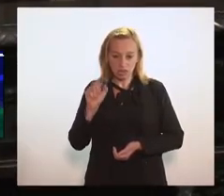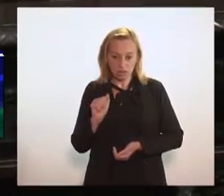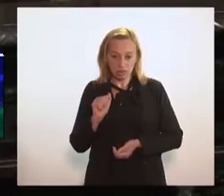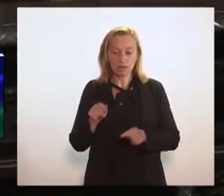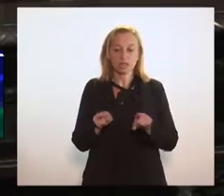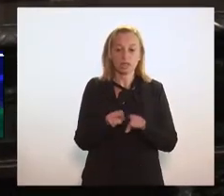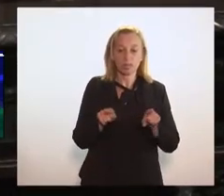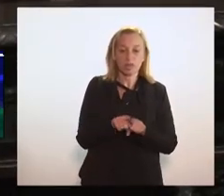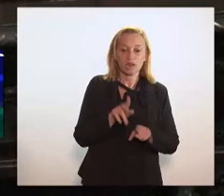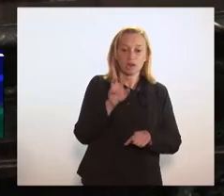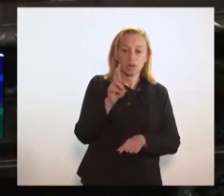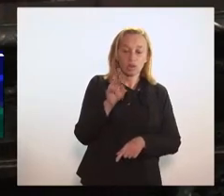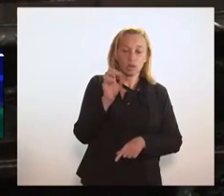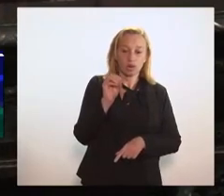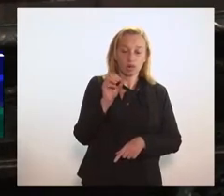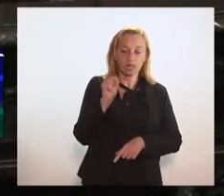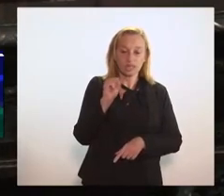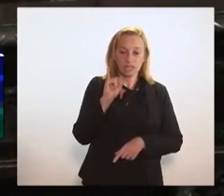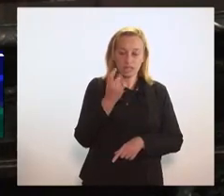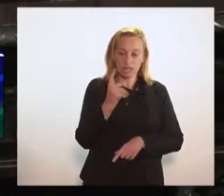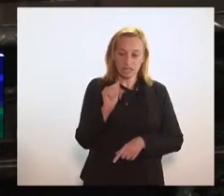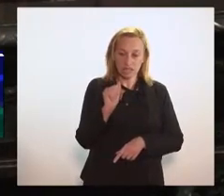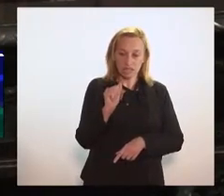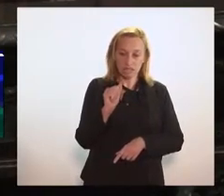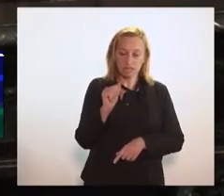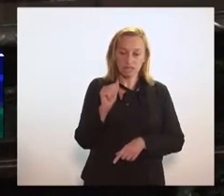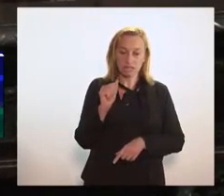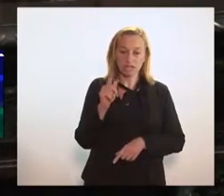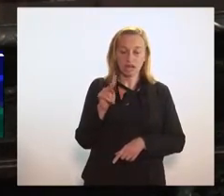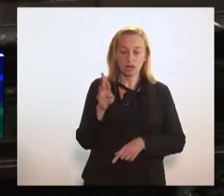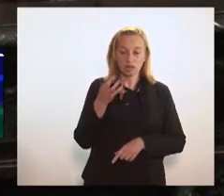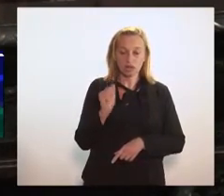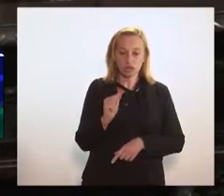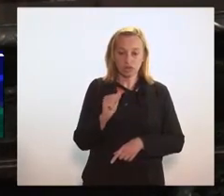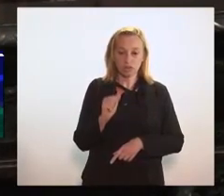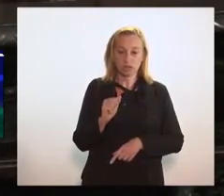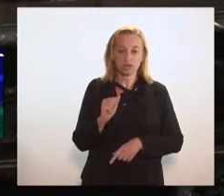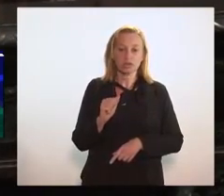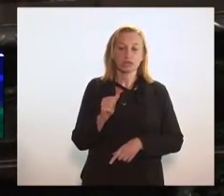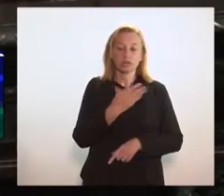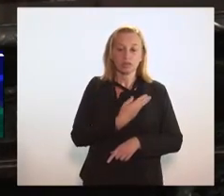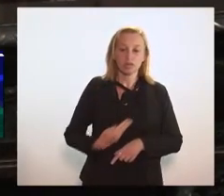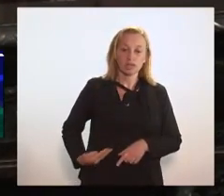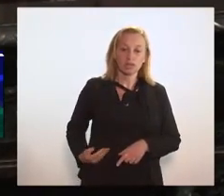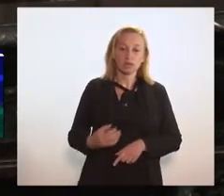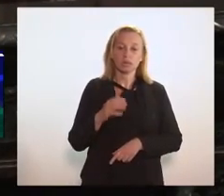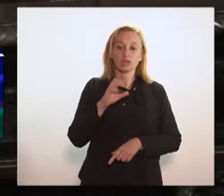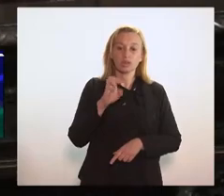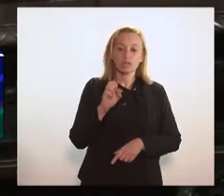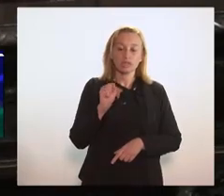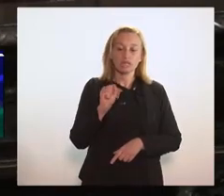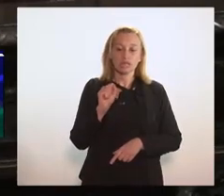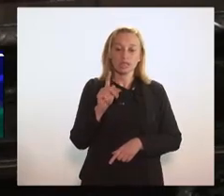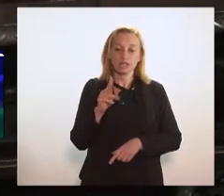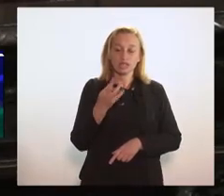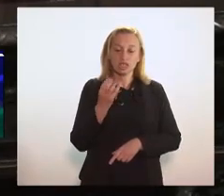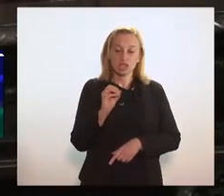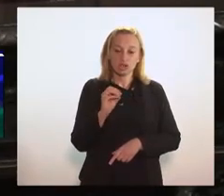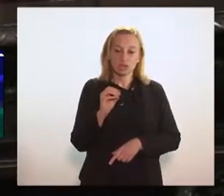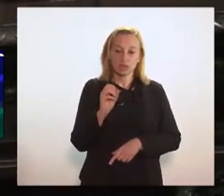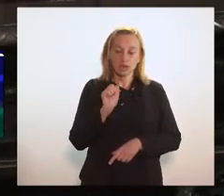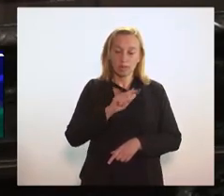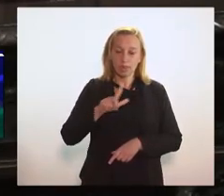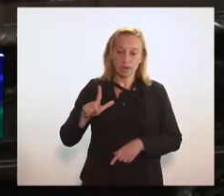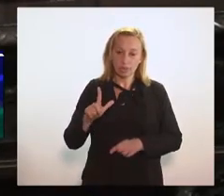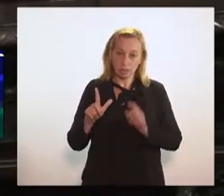Rosinha Garotinho, governador Sérgio Cabral e governador Pezão. Isso demonstra que esse programa é um